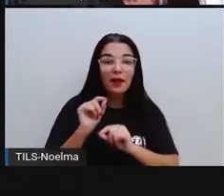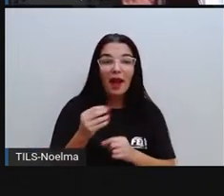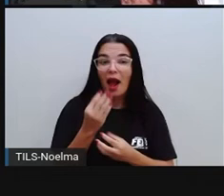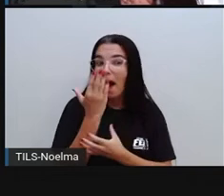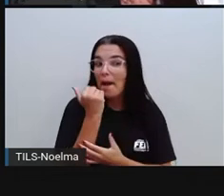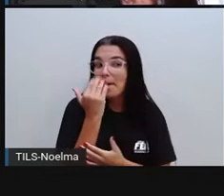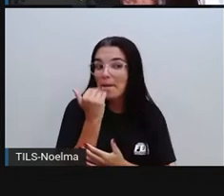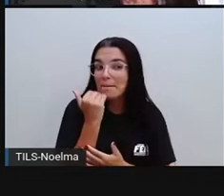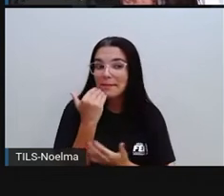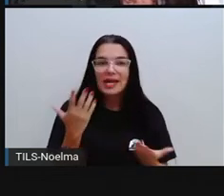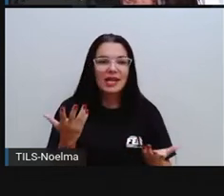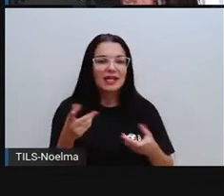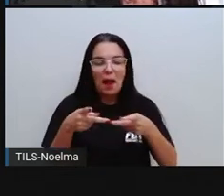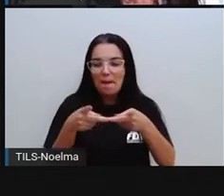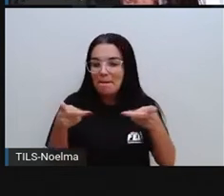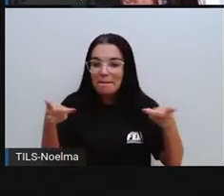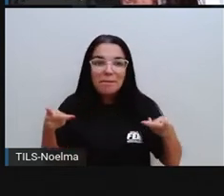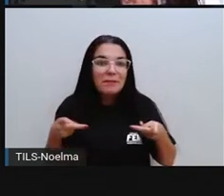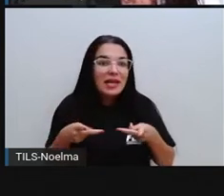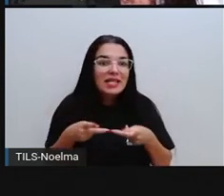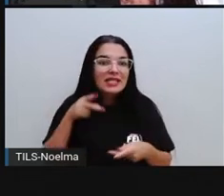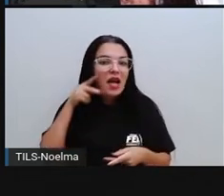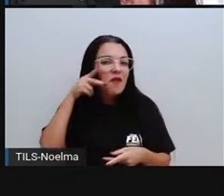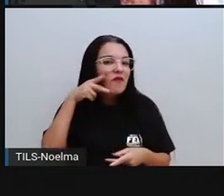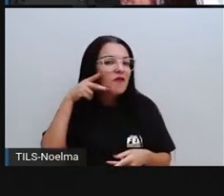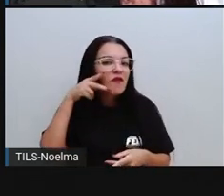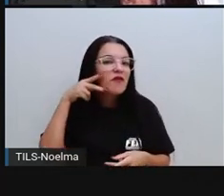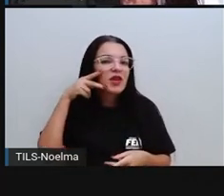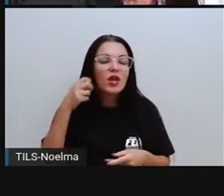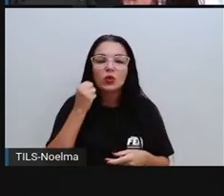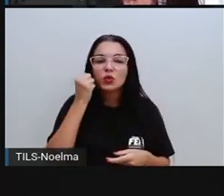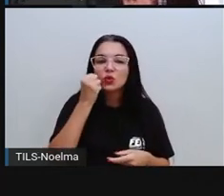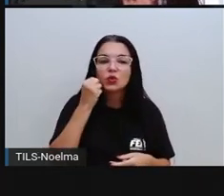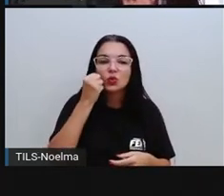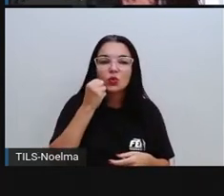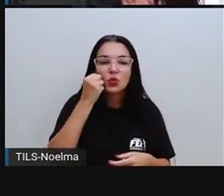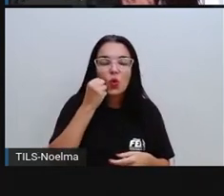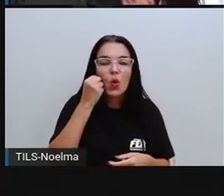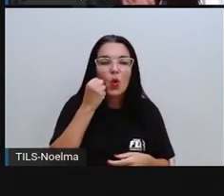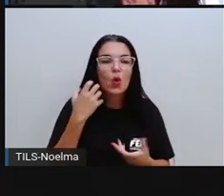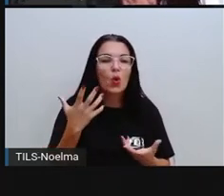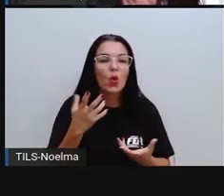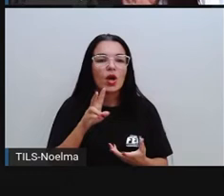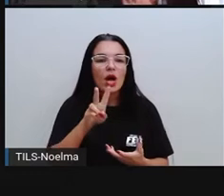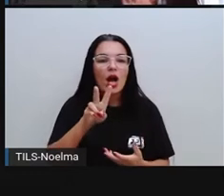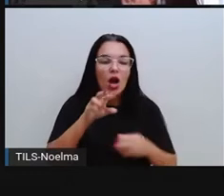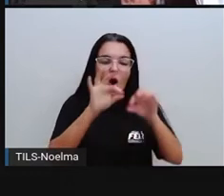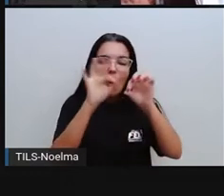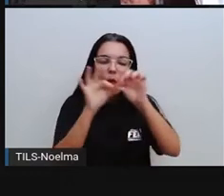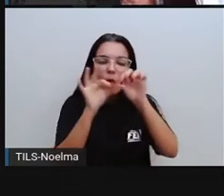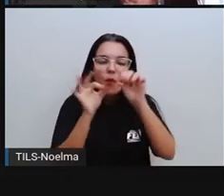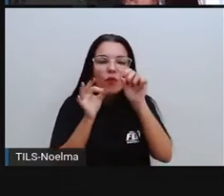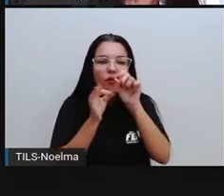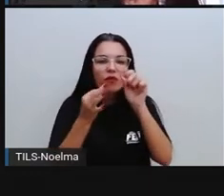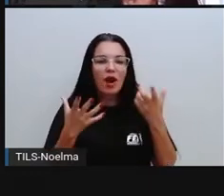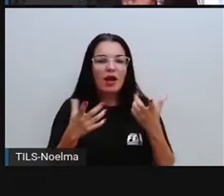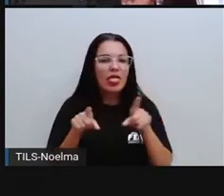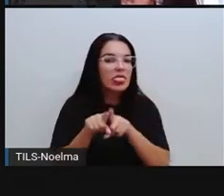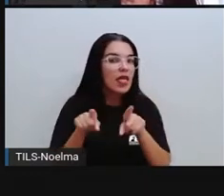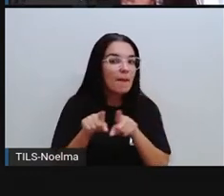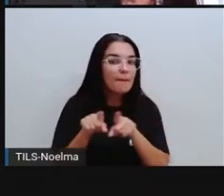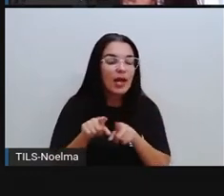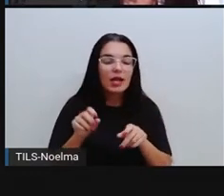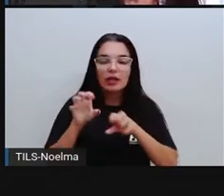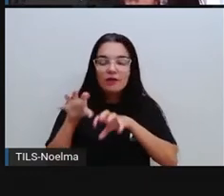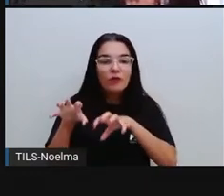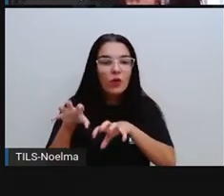a lasanha, a pizza, vinho, suco de uva, influenciaram também na arte, né, na arquitetura, os